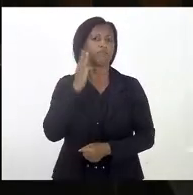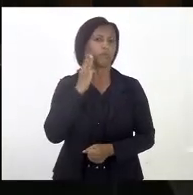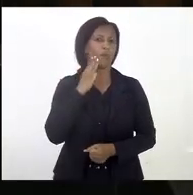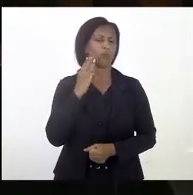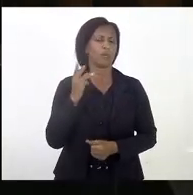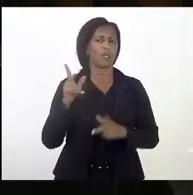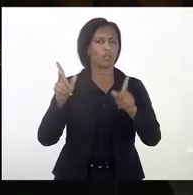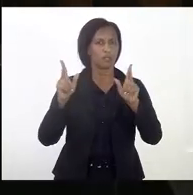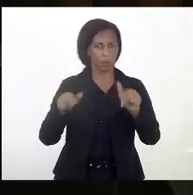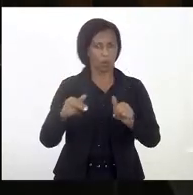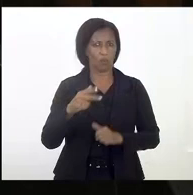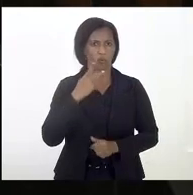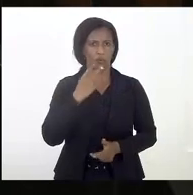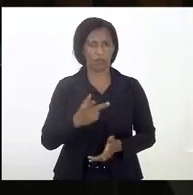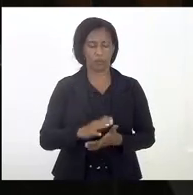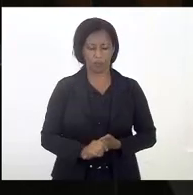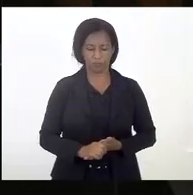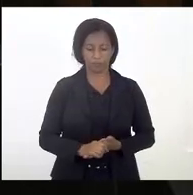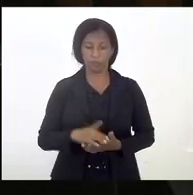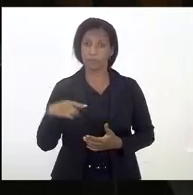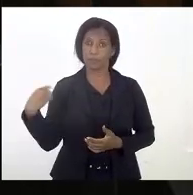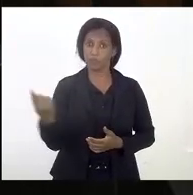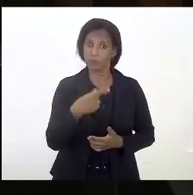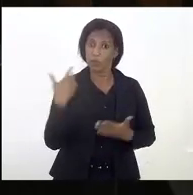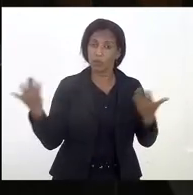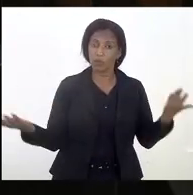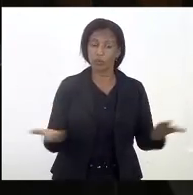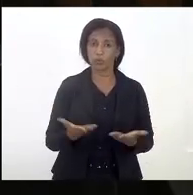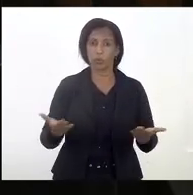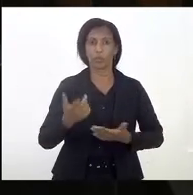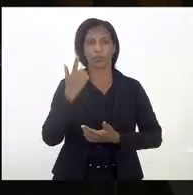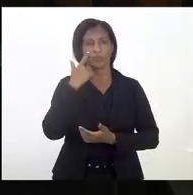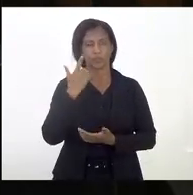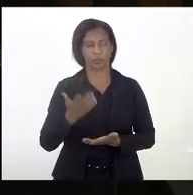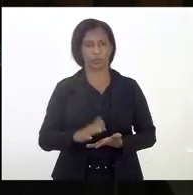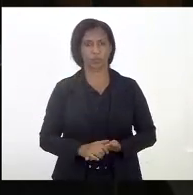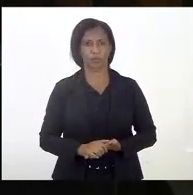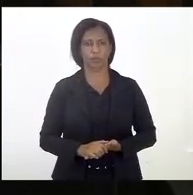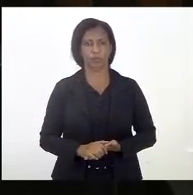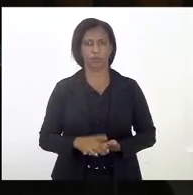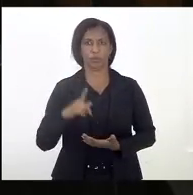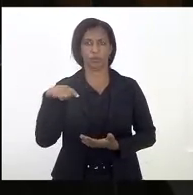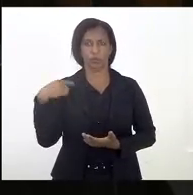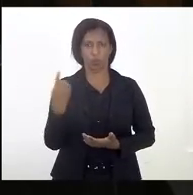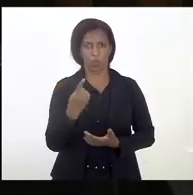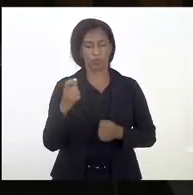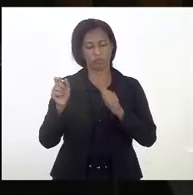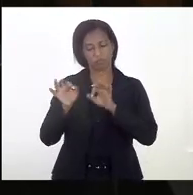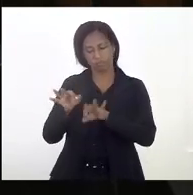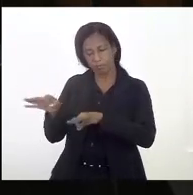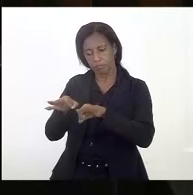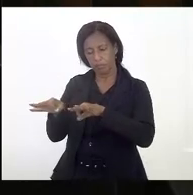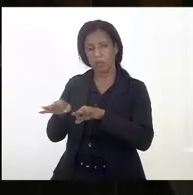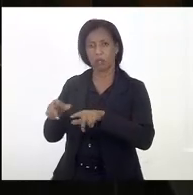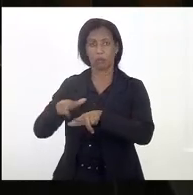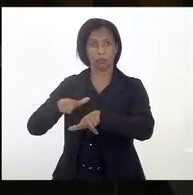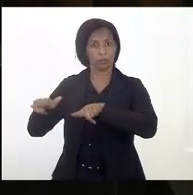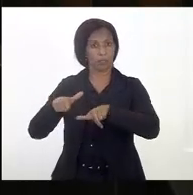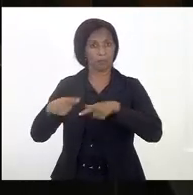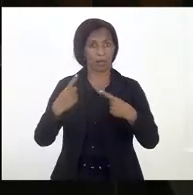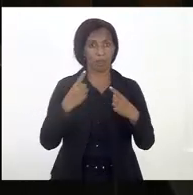seu discurso e nós replicamos isso hoje no da comissão de servidores nós instituímos um grupo de trabalho para